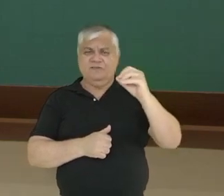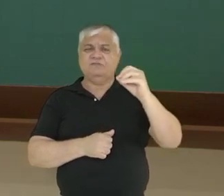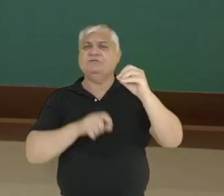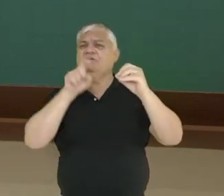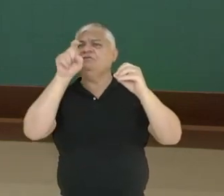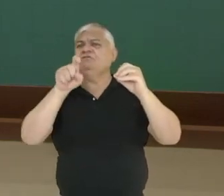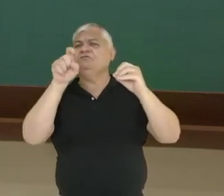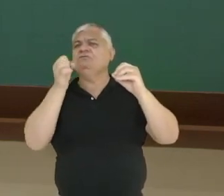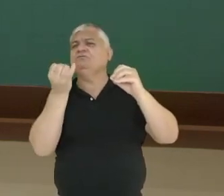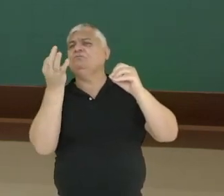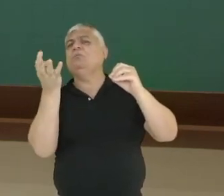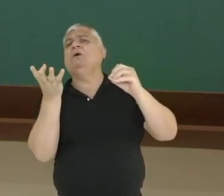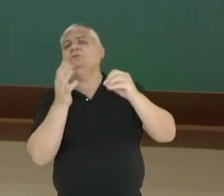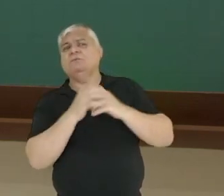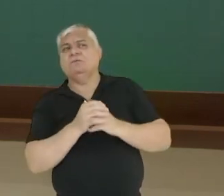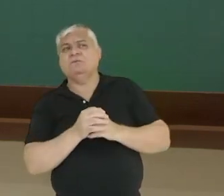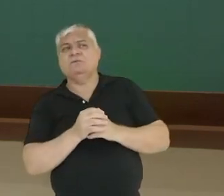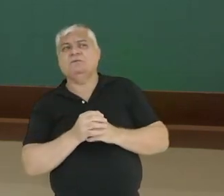ângulo interno.